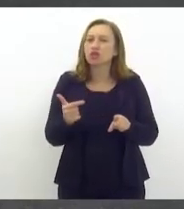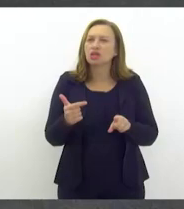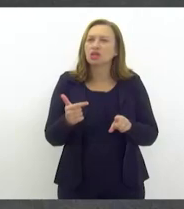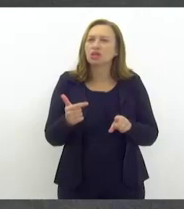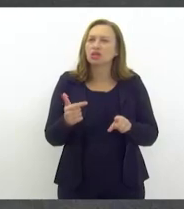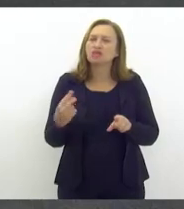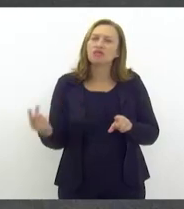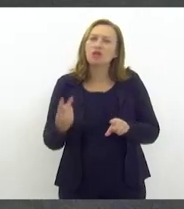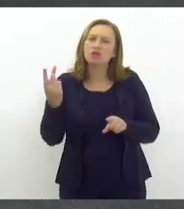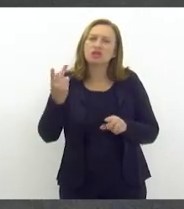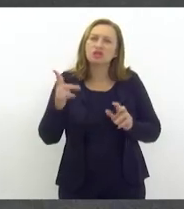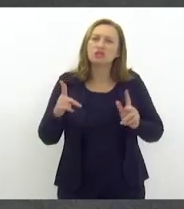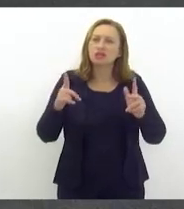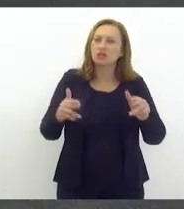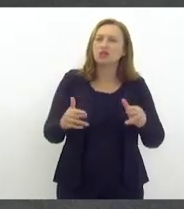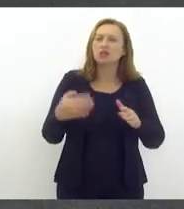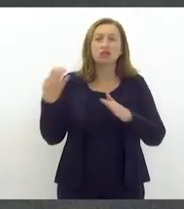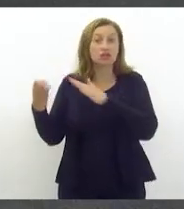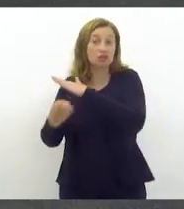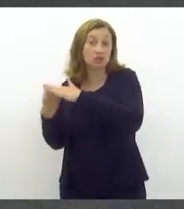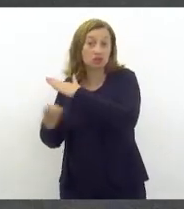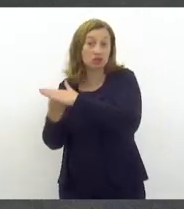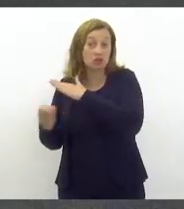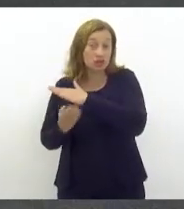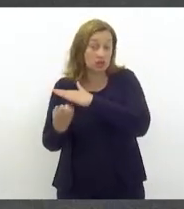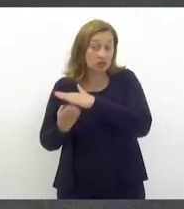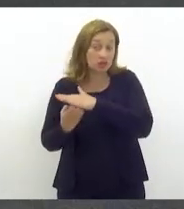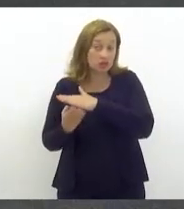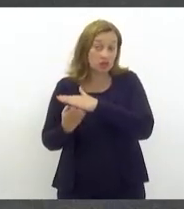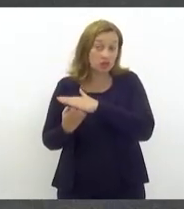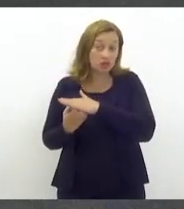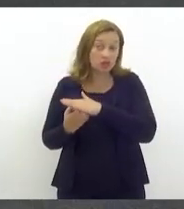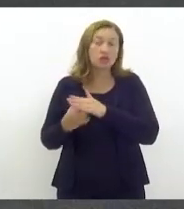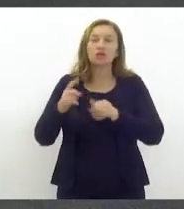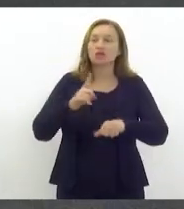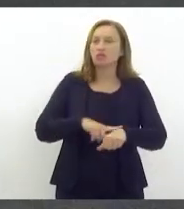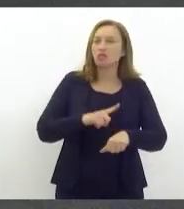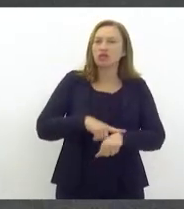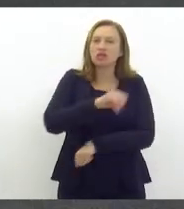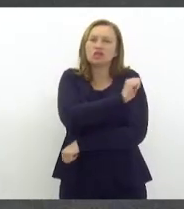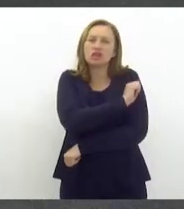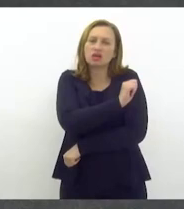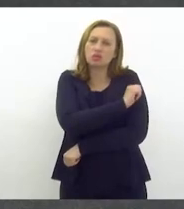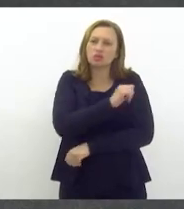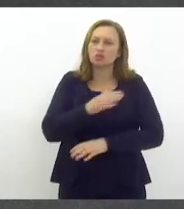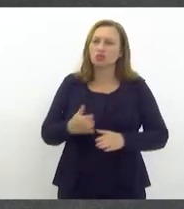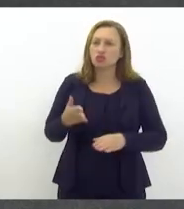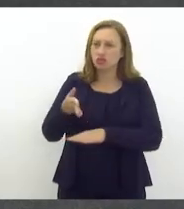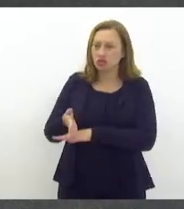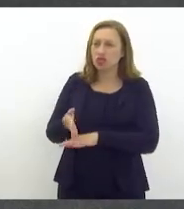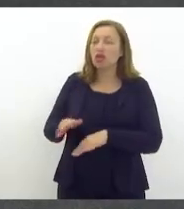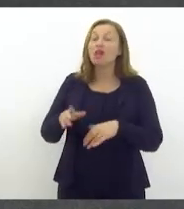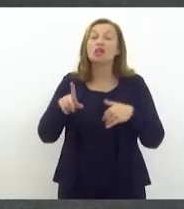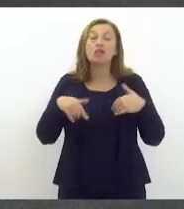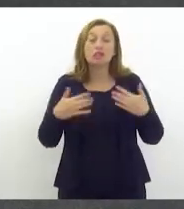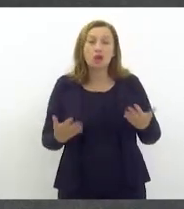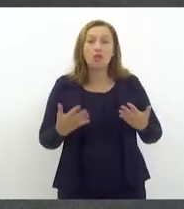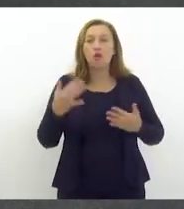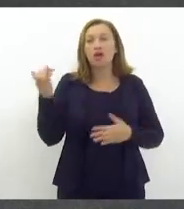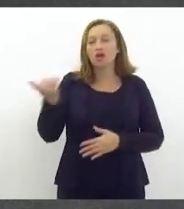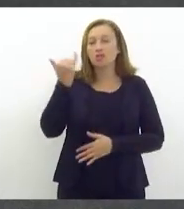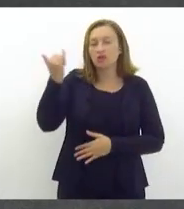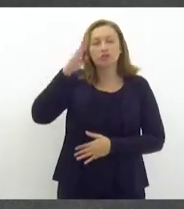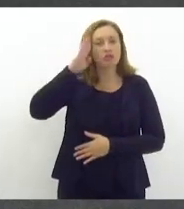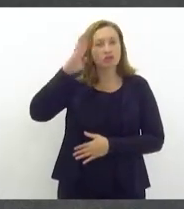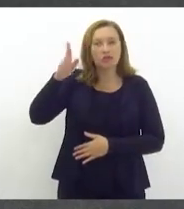mesma valorização nas empresas, no serviço público, desse momento que esse aluno passa por ali. Então, é fundamental e importante